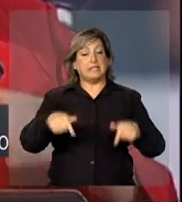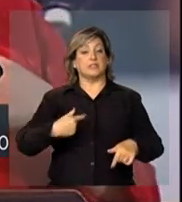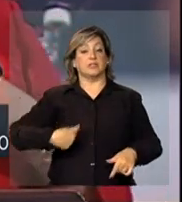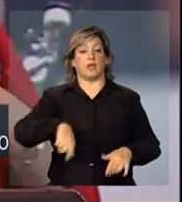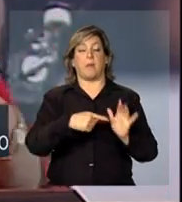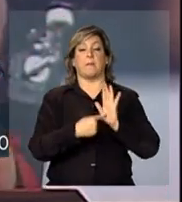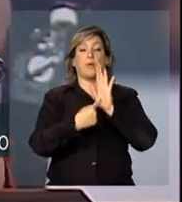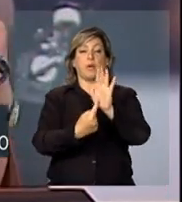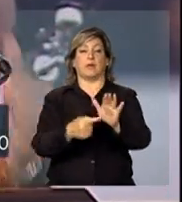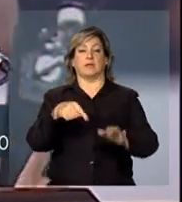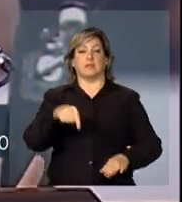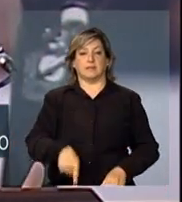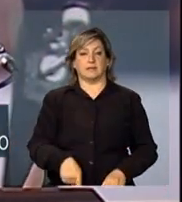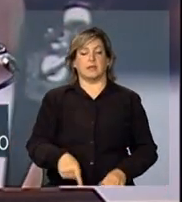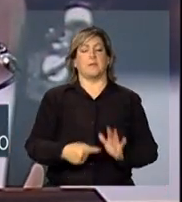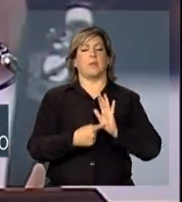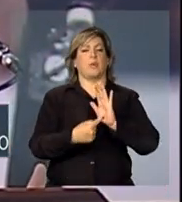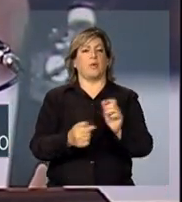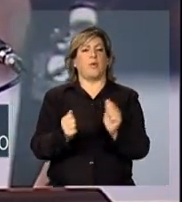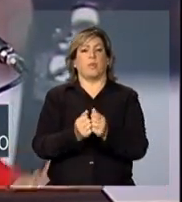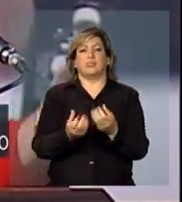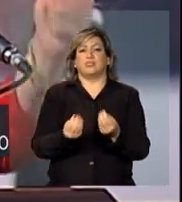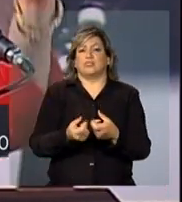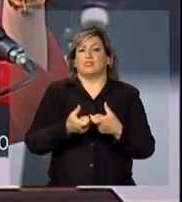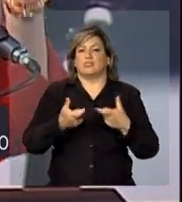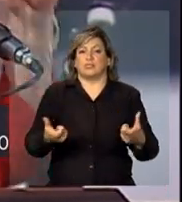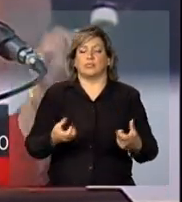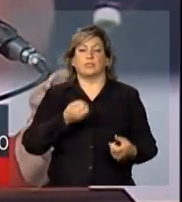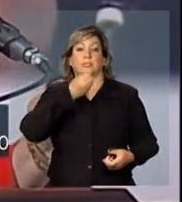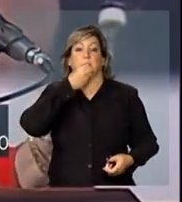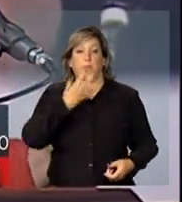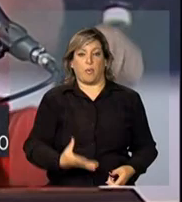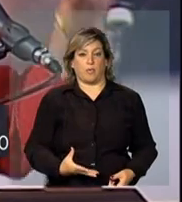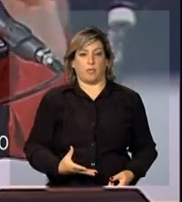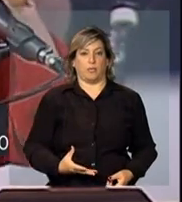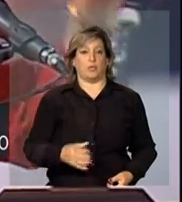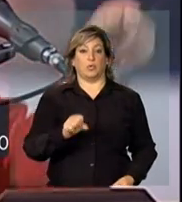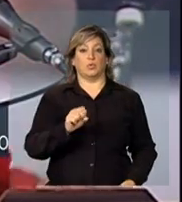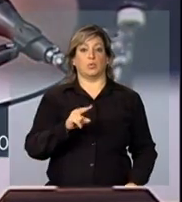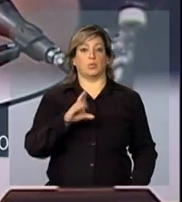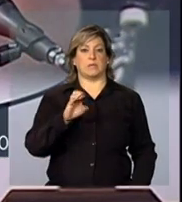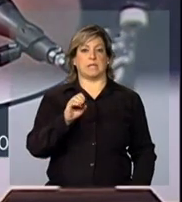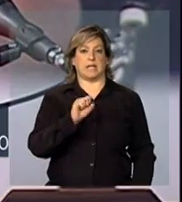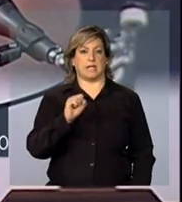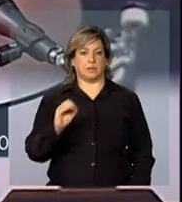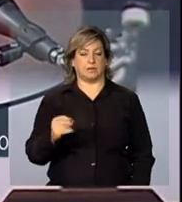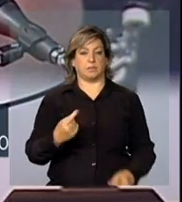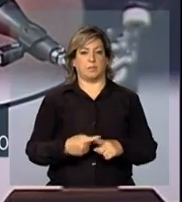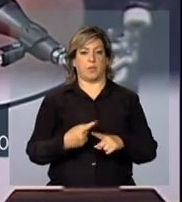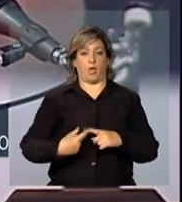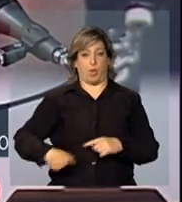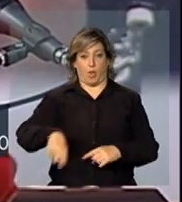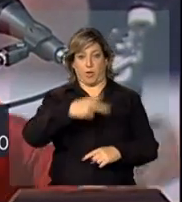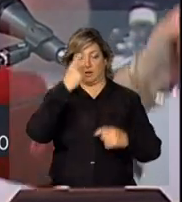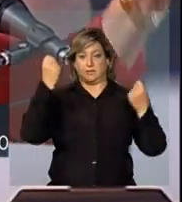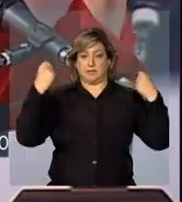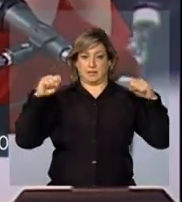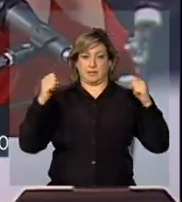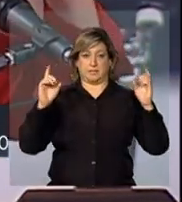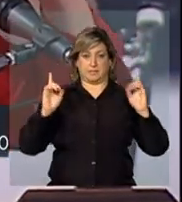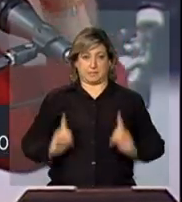aqui e mostramos com grande sucesso porque o sucesso dos nossos atletas Paraolímpicos